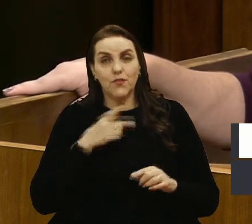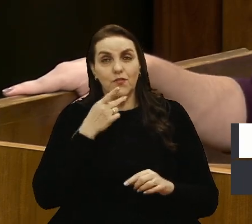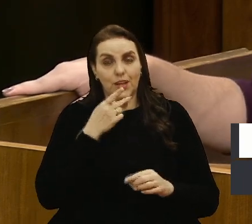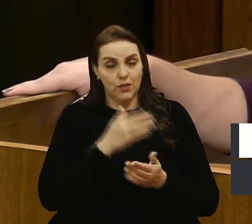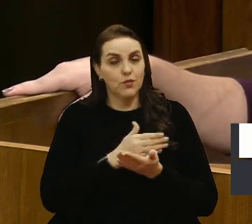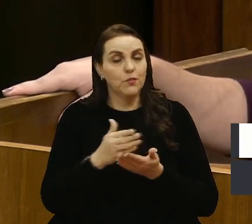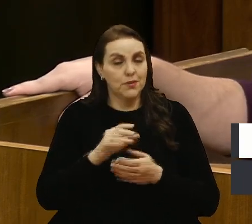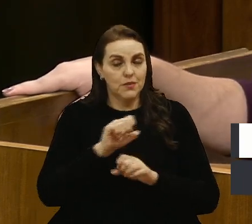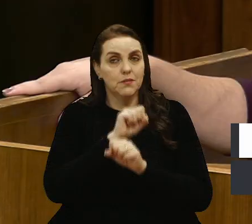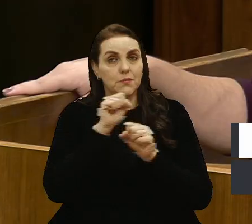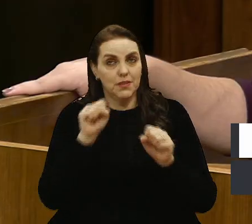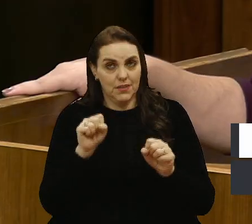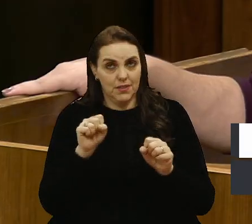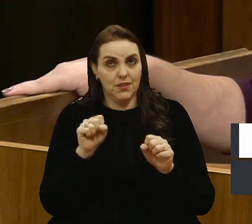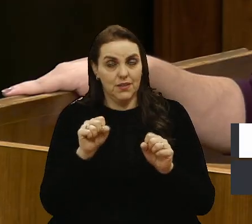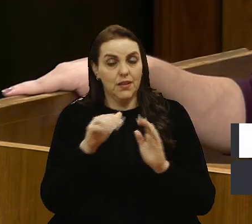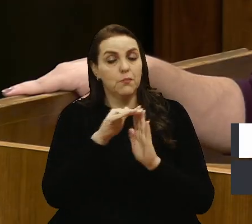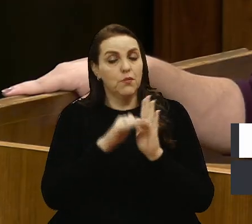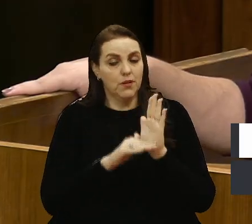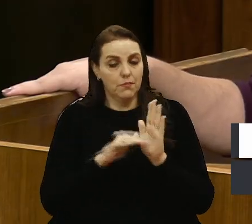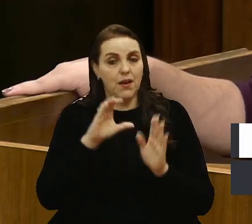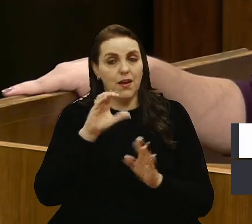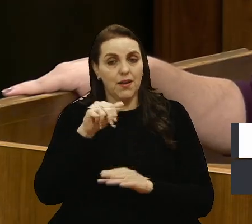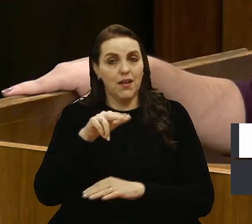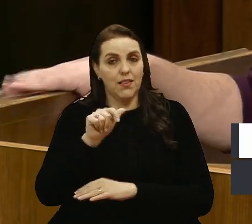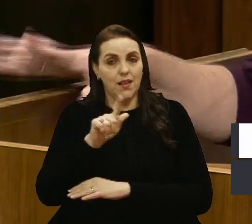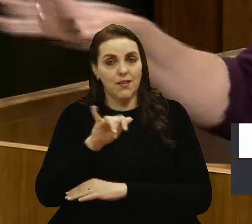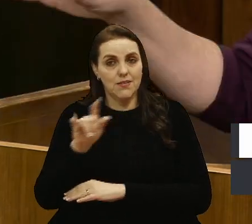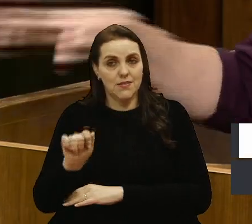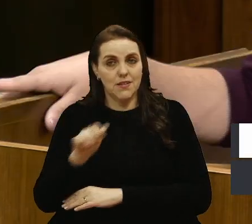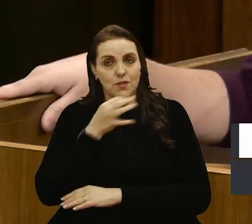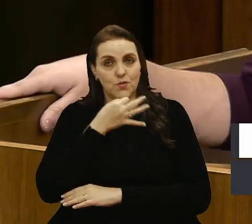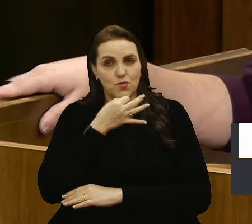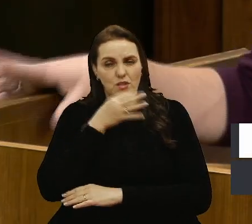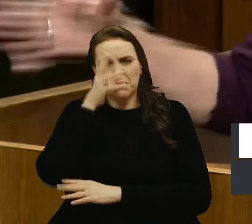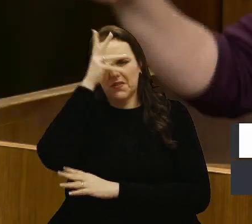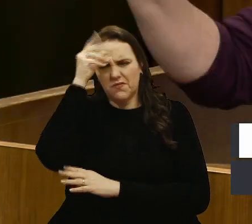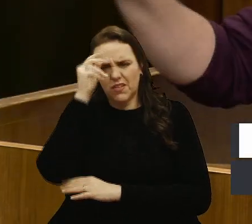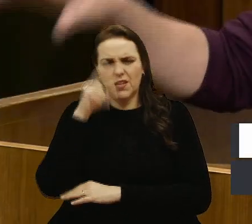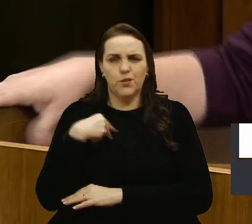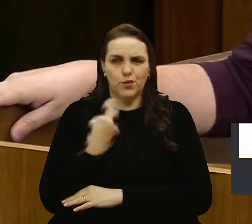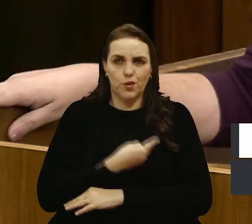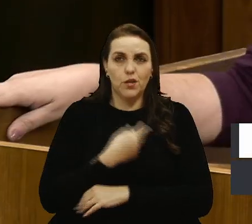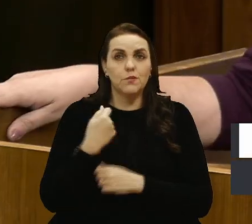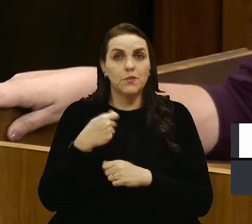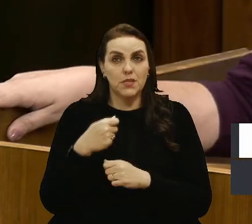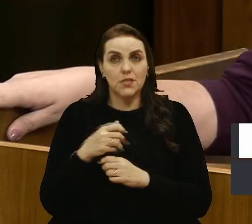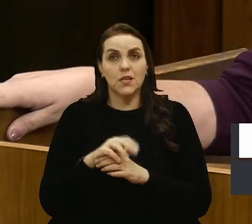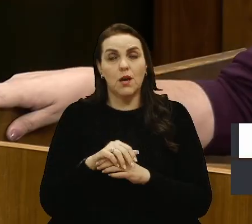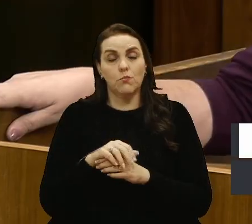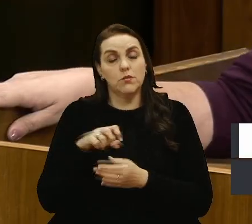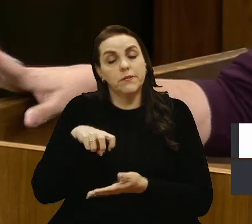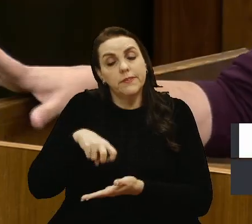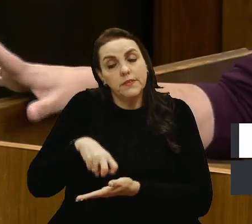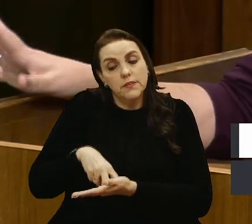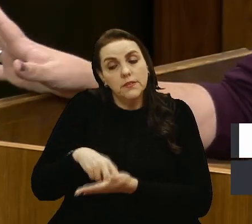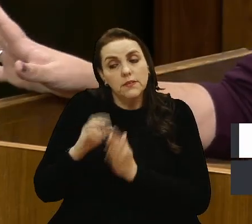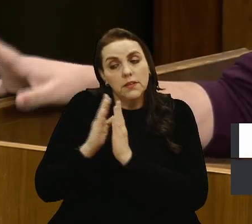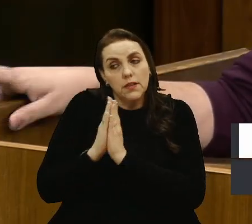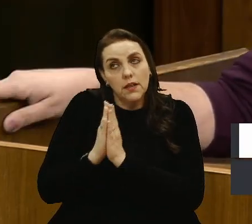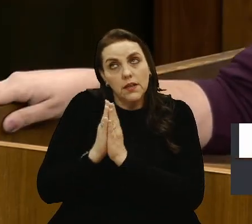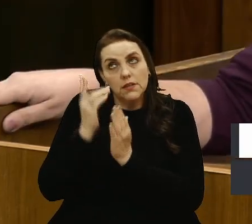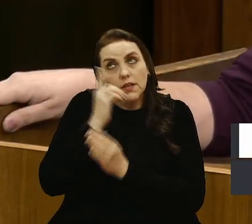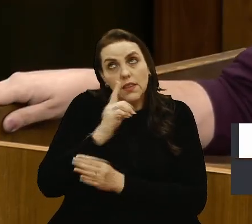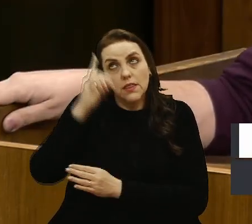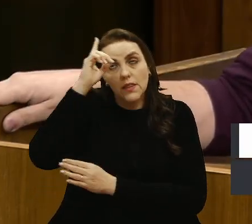manhã, quando me falaram sobre o Canaliza Caxias, que o prefeito, nós, enfim, temos que dobrar o joelhinho, né, e agradecer a Deus